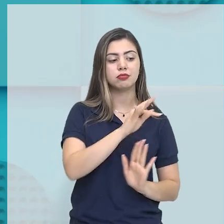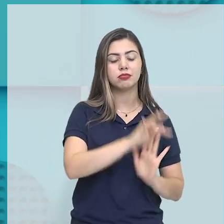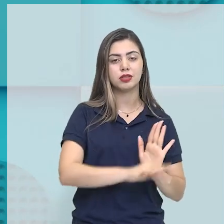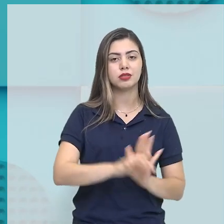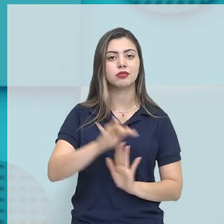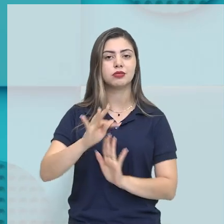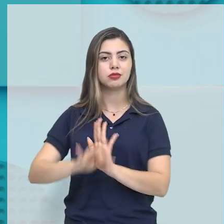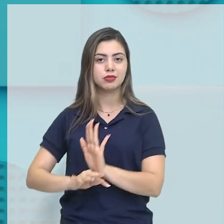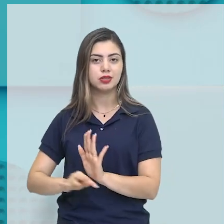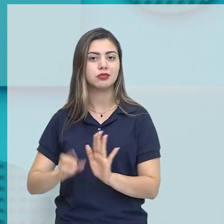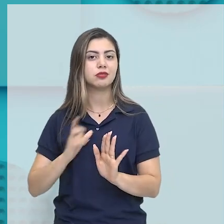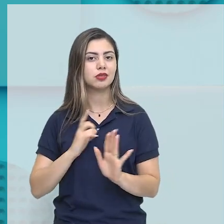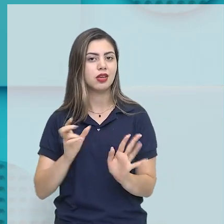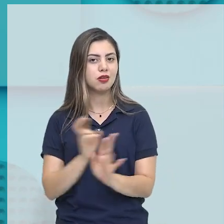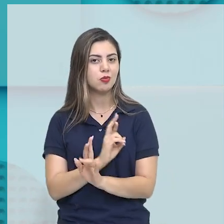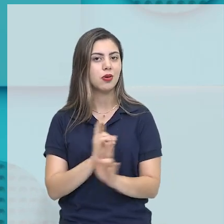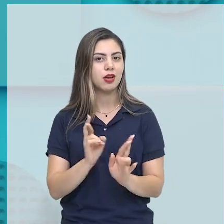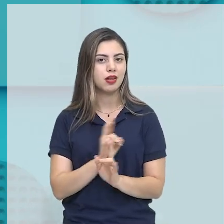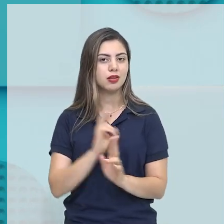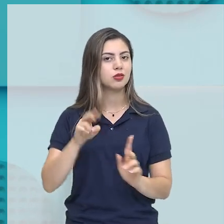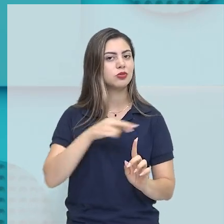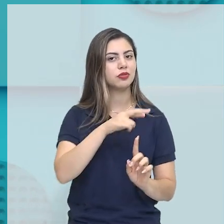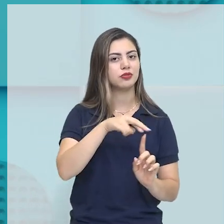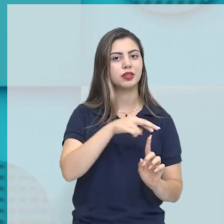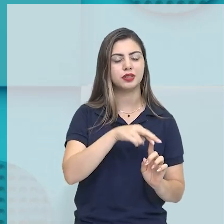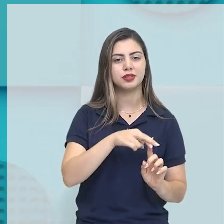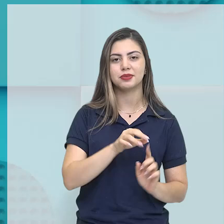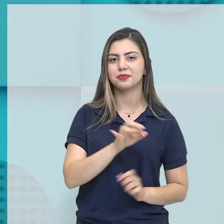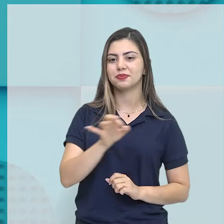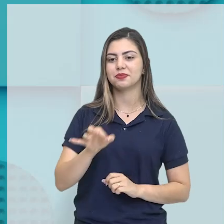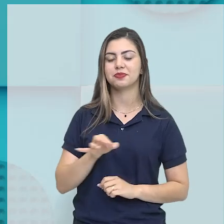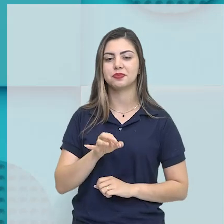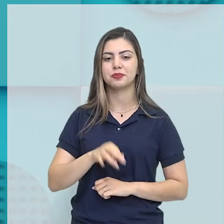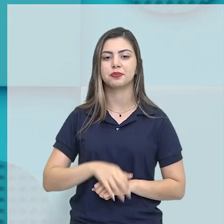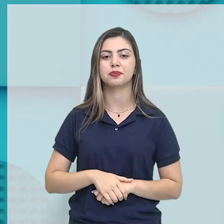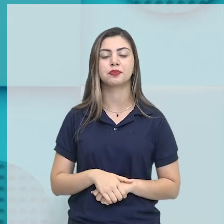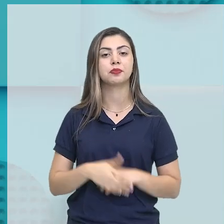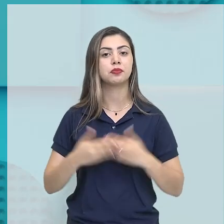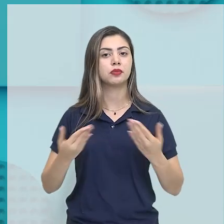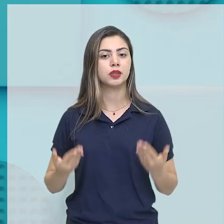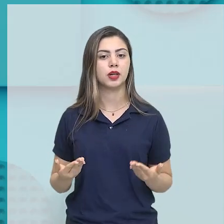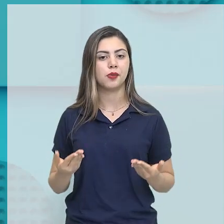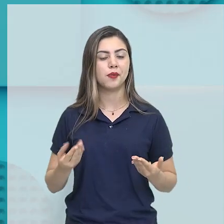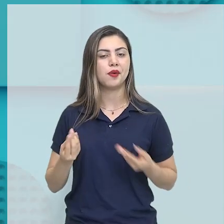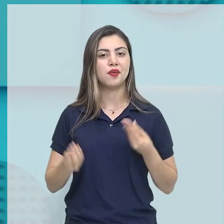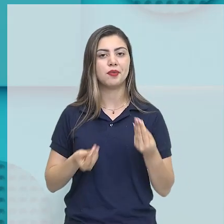outro, fazendo uma ligação, uma relação, um diálogo, certo? Sendo que,